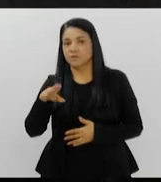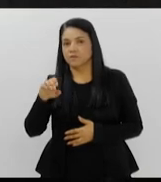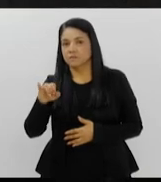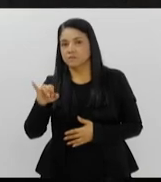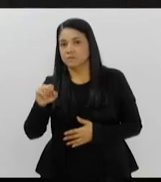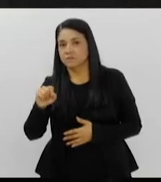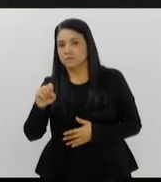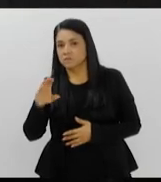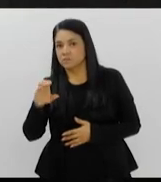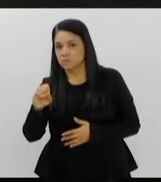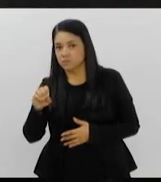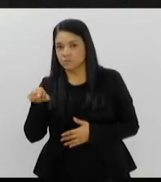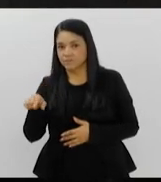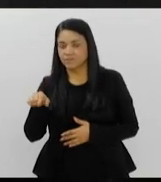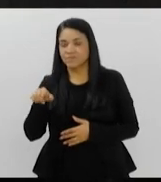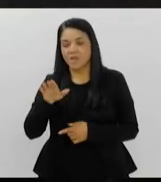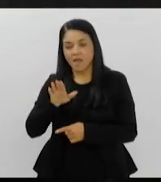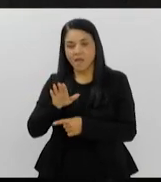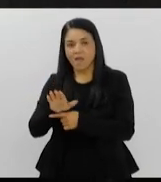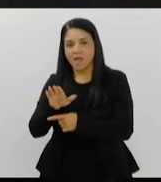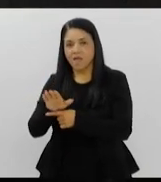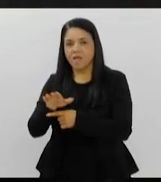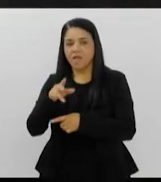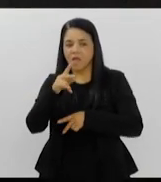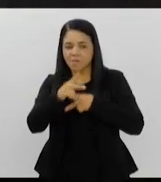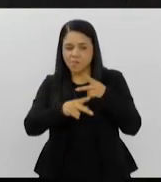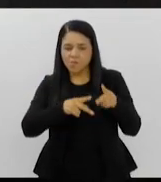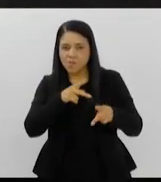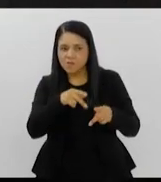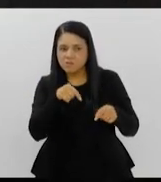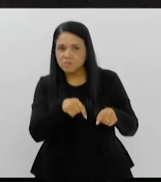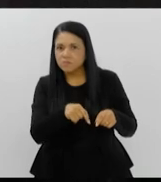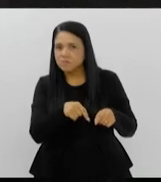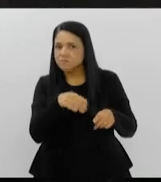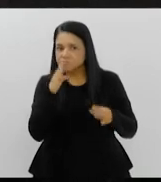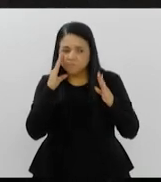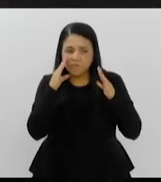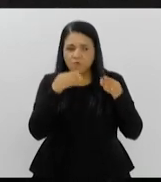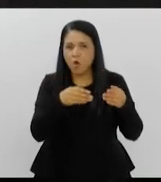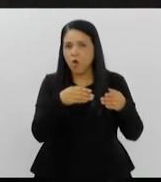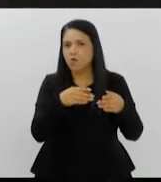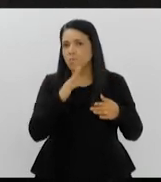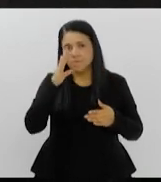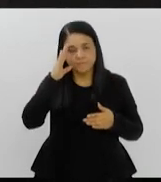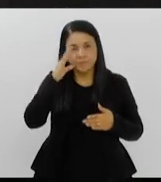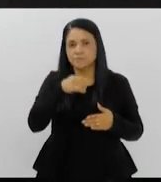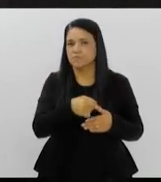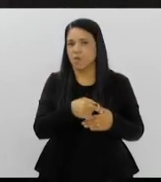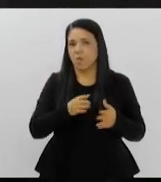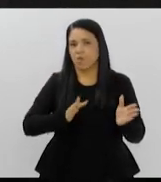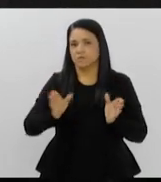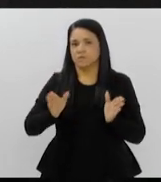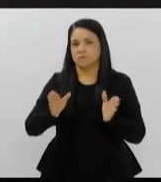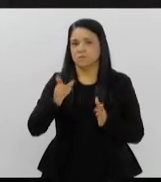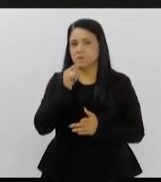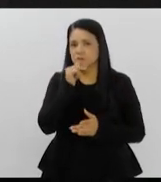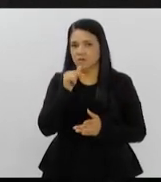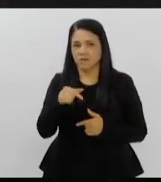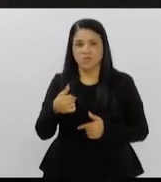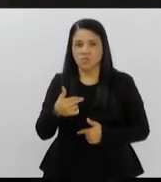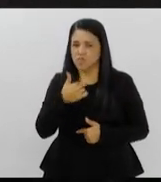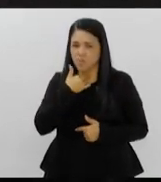em detrimento da população do Estado que precisa do acesso à água. A gente não pode deixar que essa